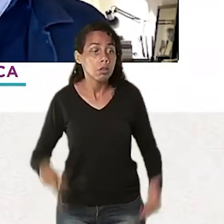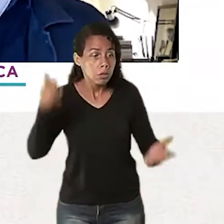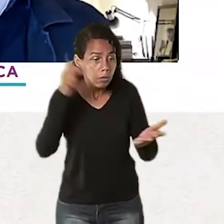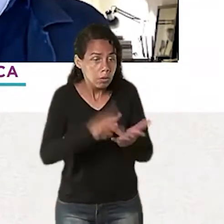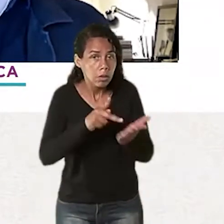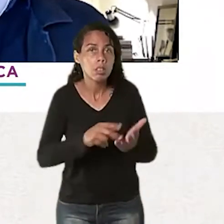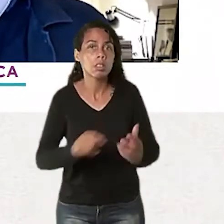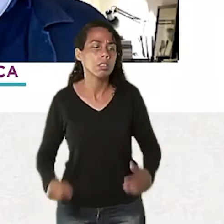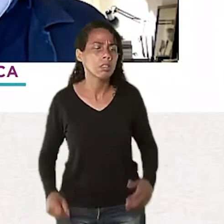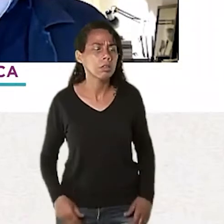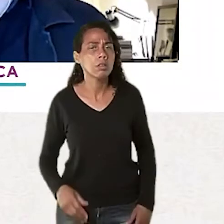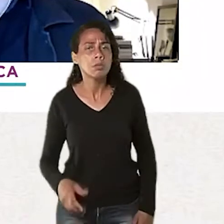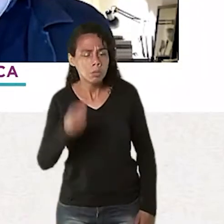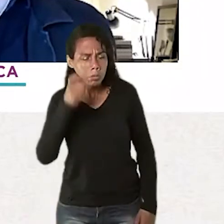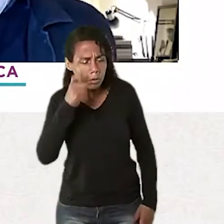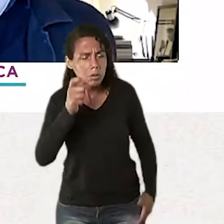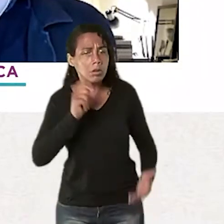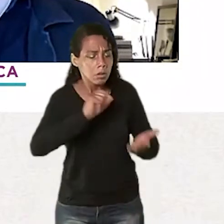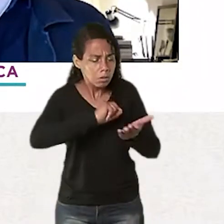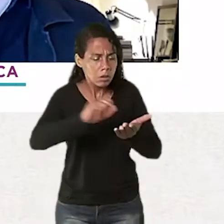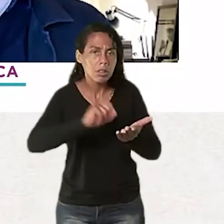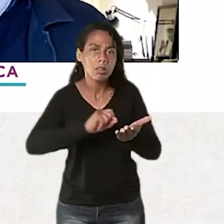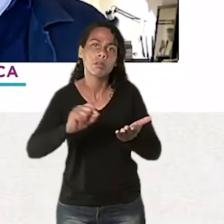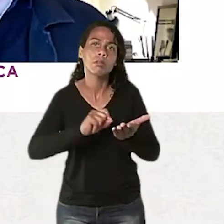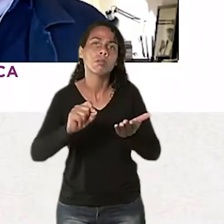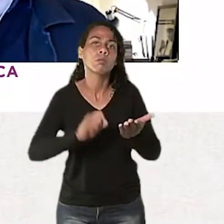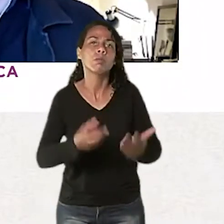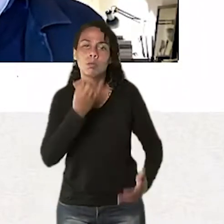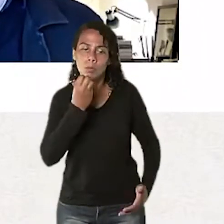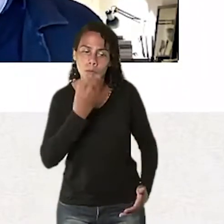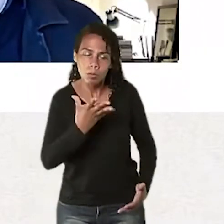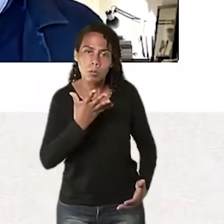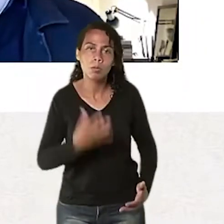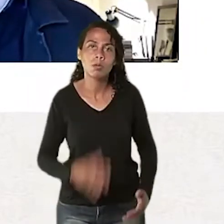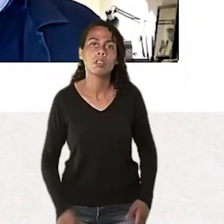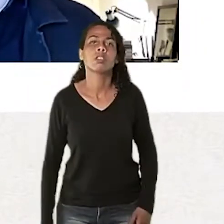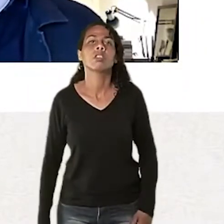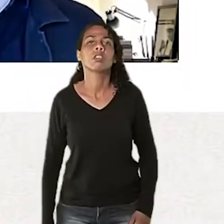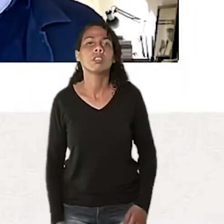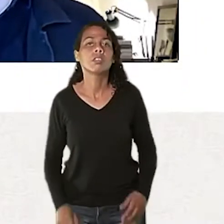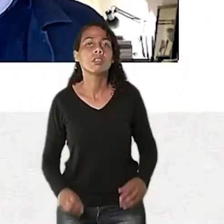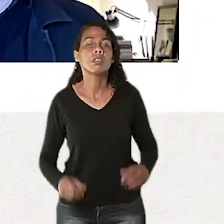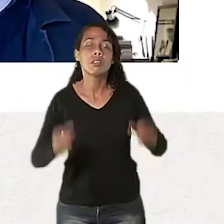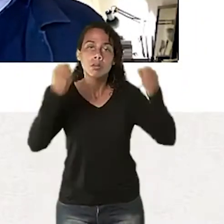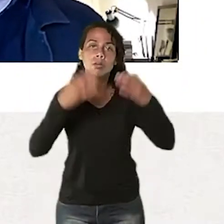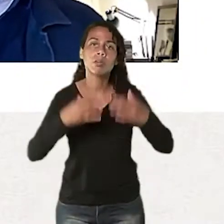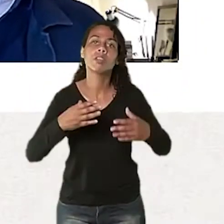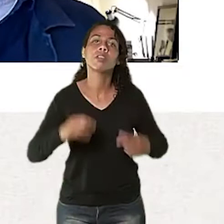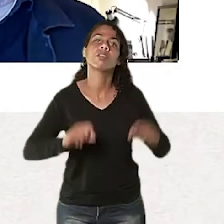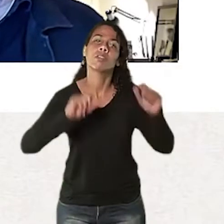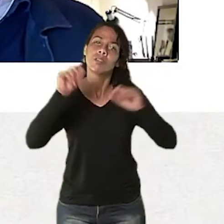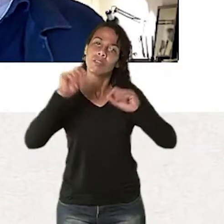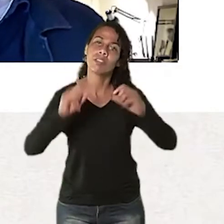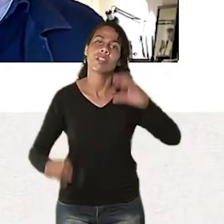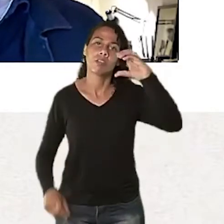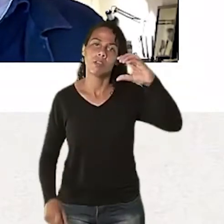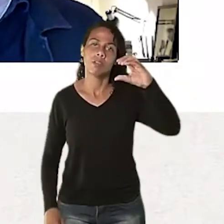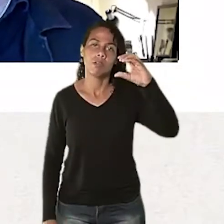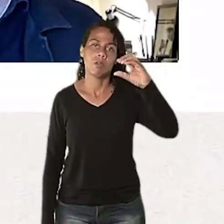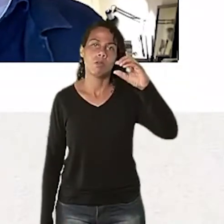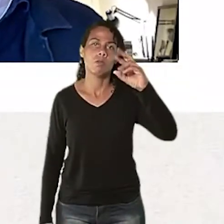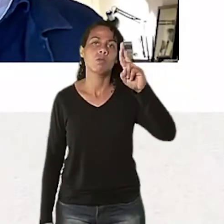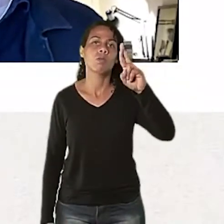só engraçada, desconcertante, absurda, mas ela também revela algo sobre a sociedade. Por exemplo, essa crônica que eu falei